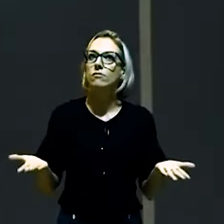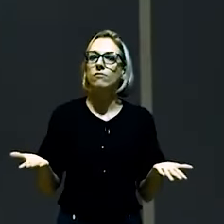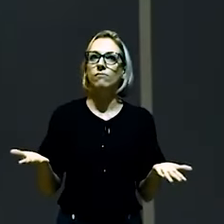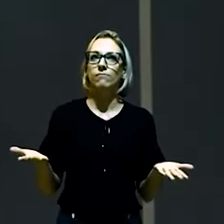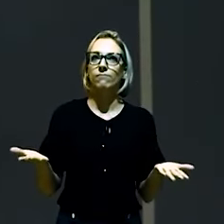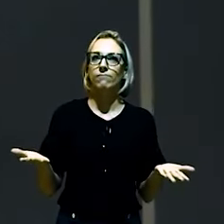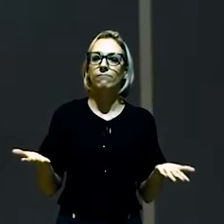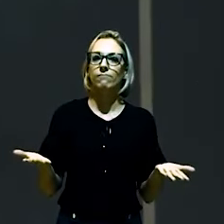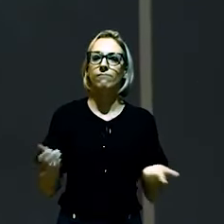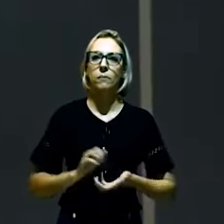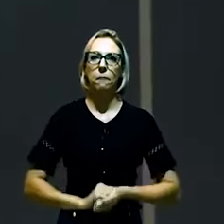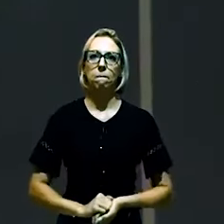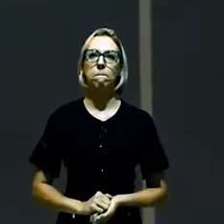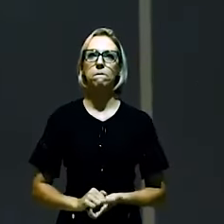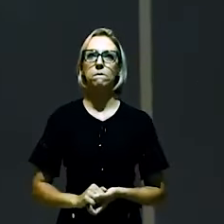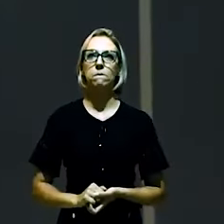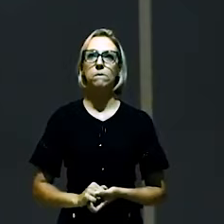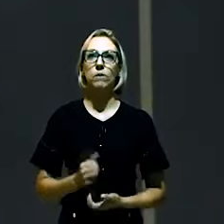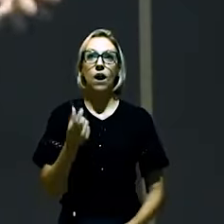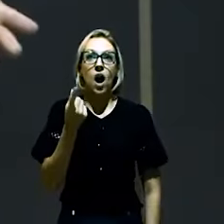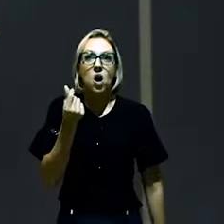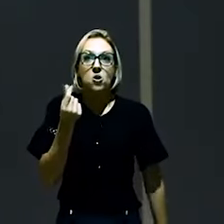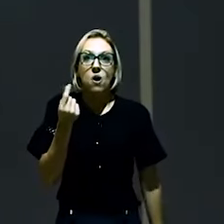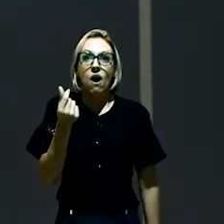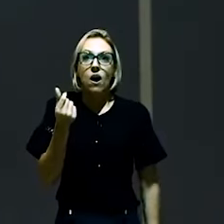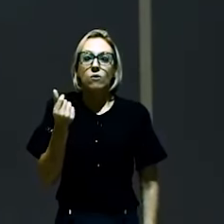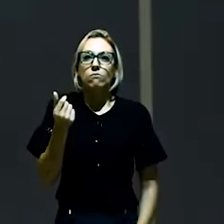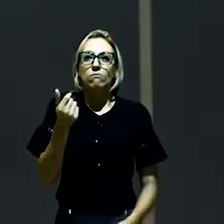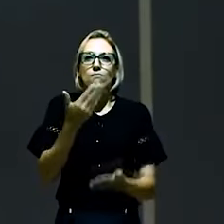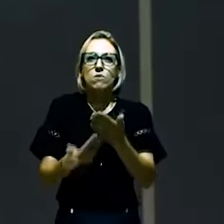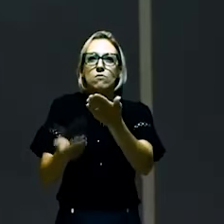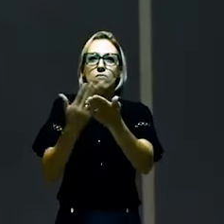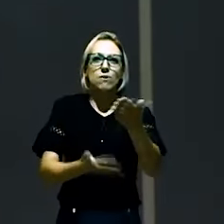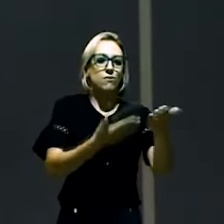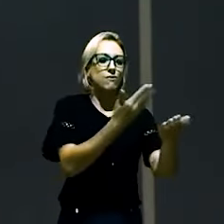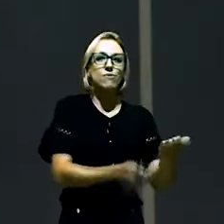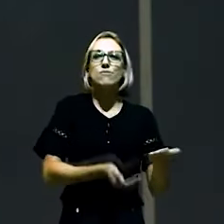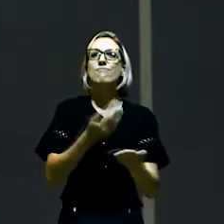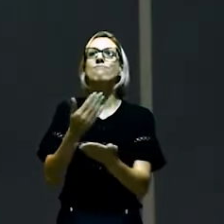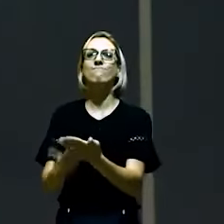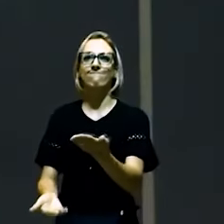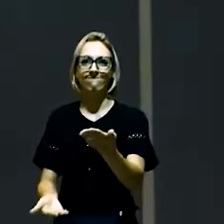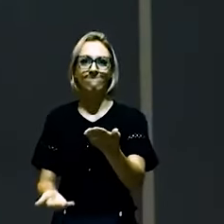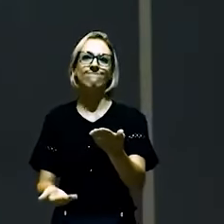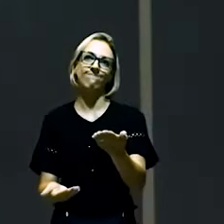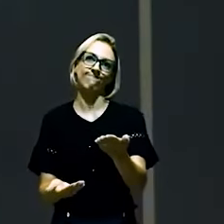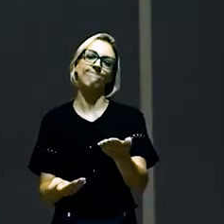na demanda que isso exigia do reino dele, esses excessos.